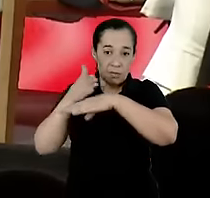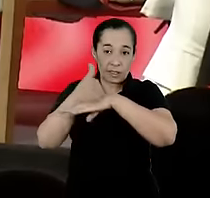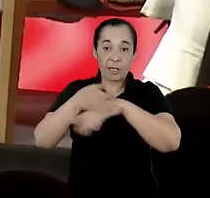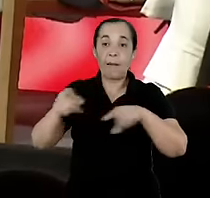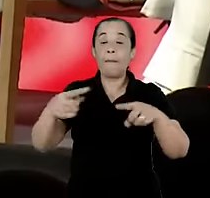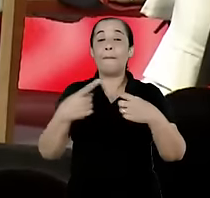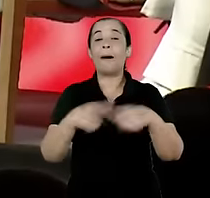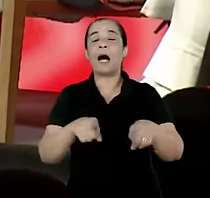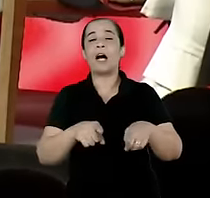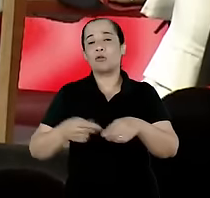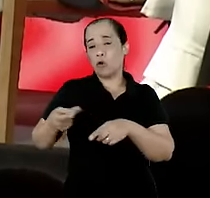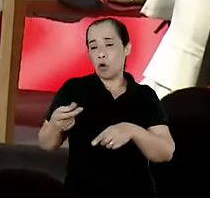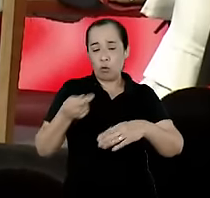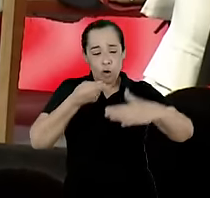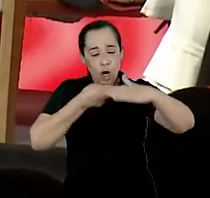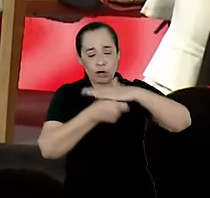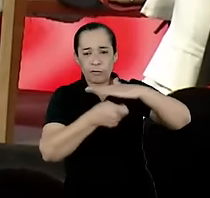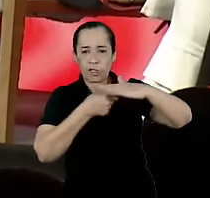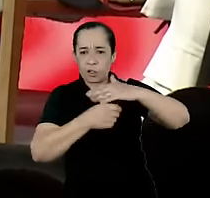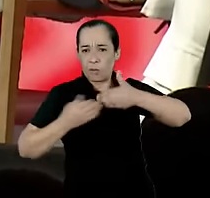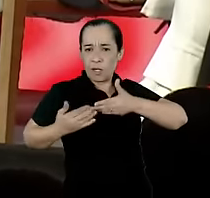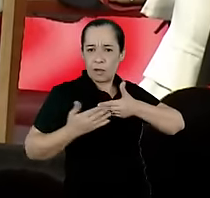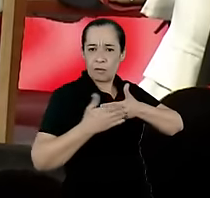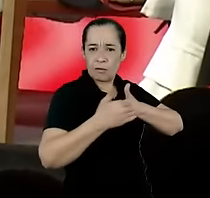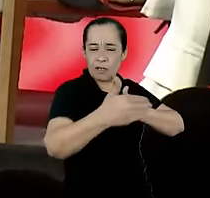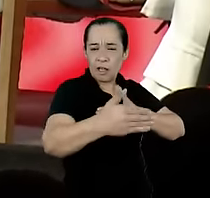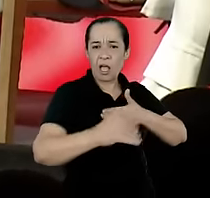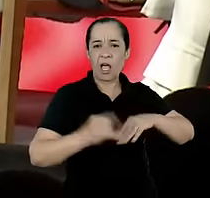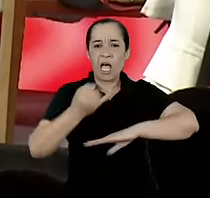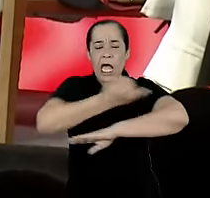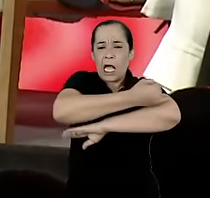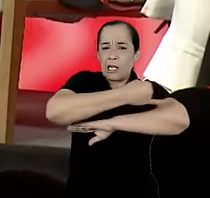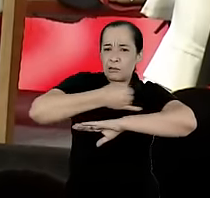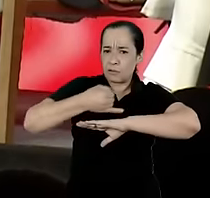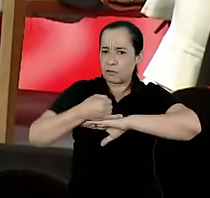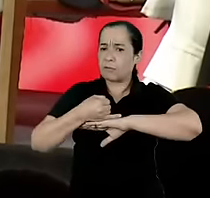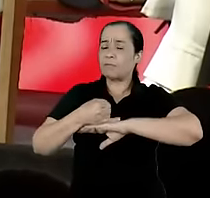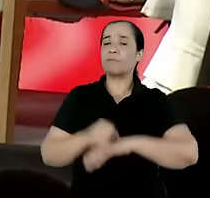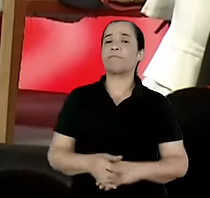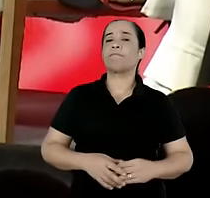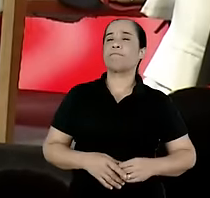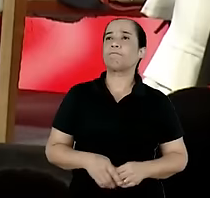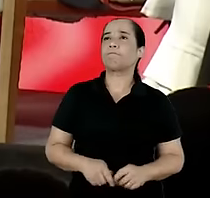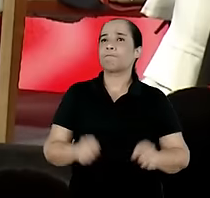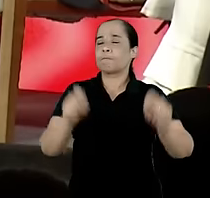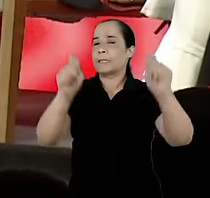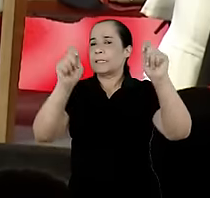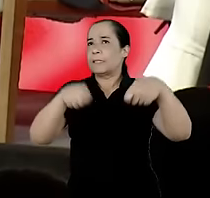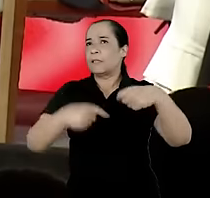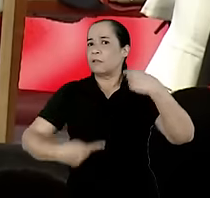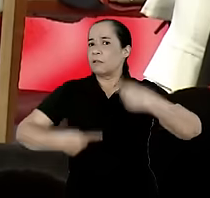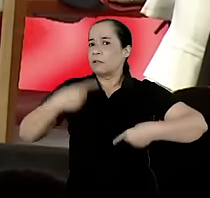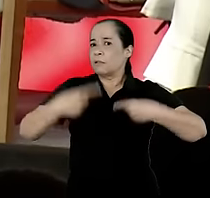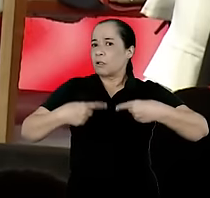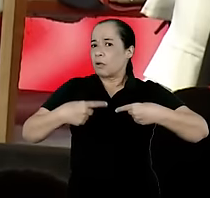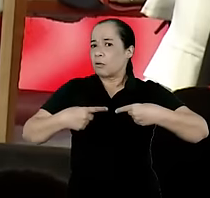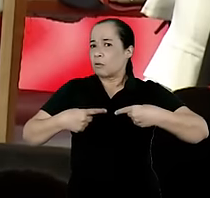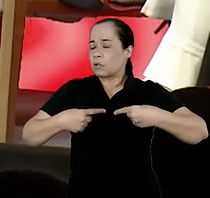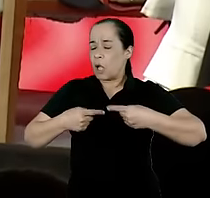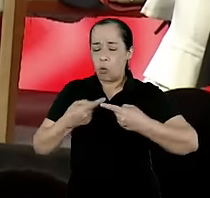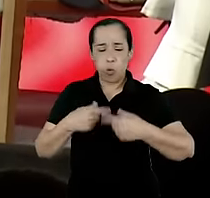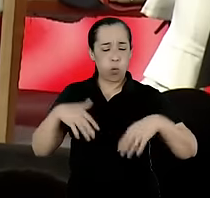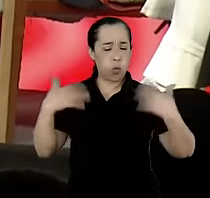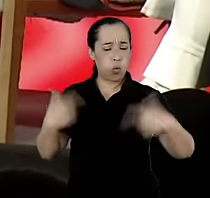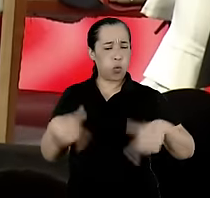prazo né Principalmente em prever infraestrutura ela de fato acaba sendo uma discussão interna gigantesco né porque